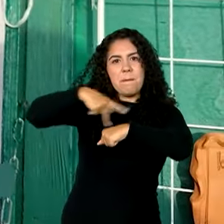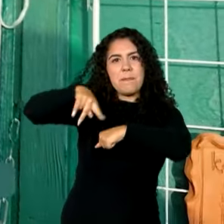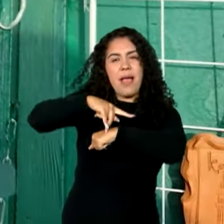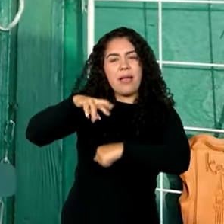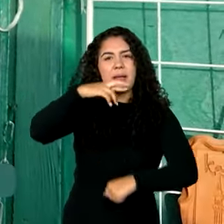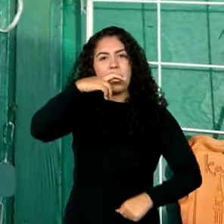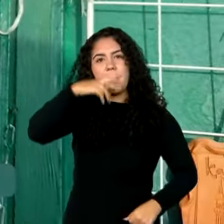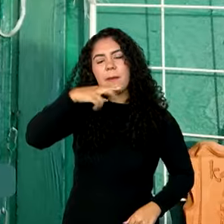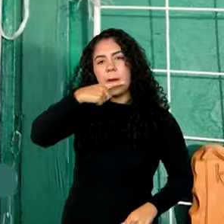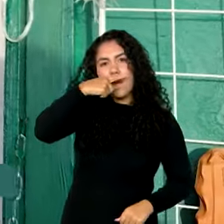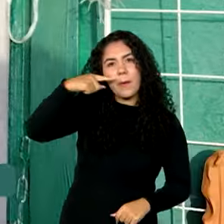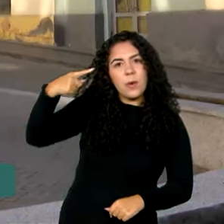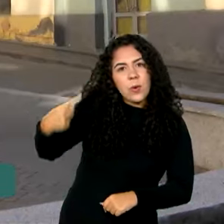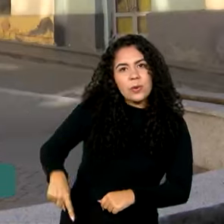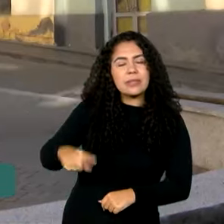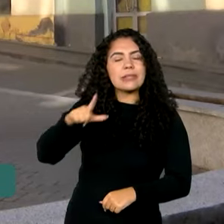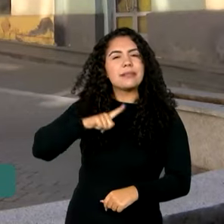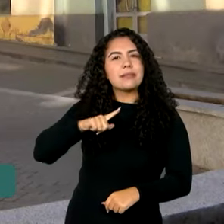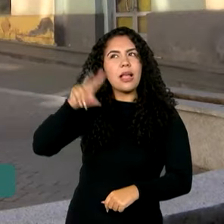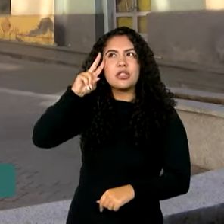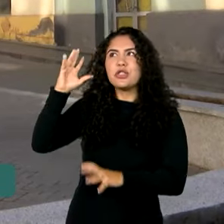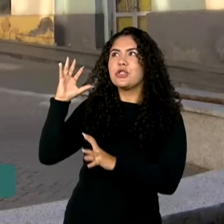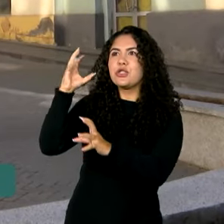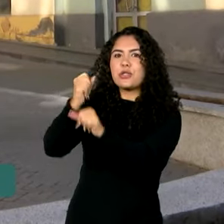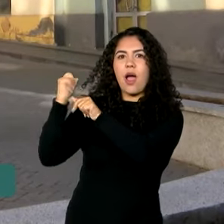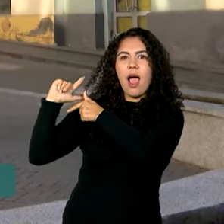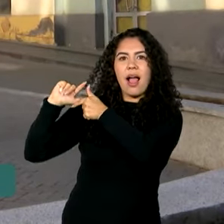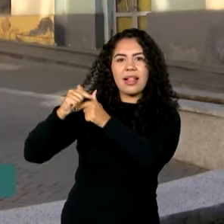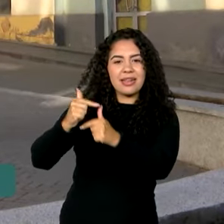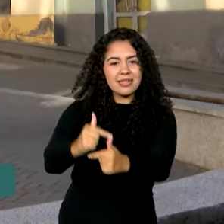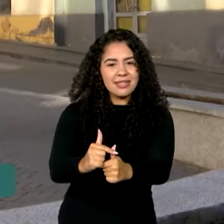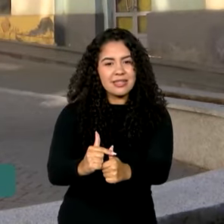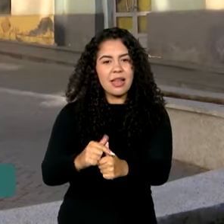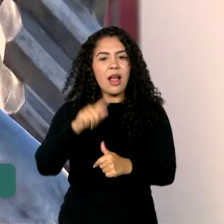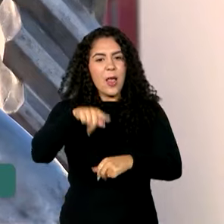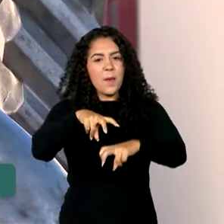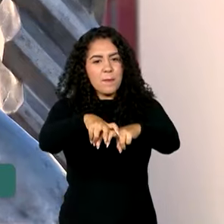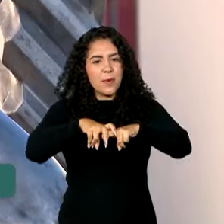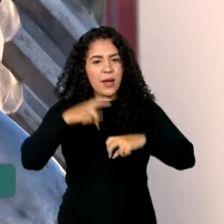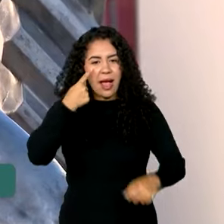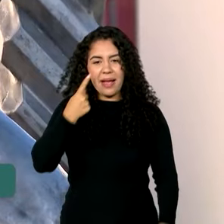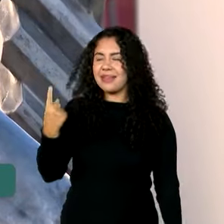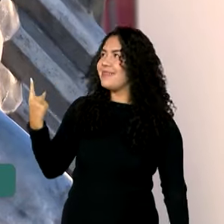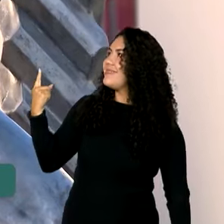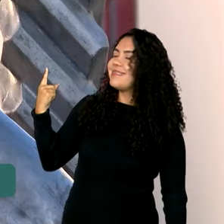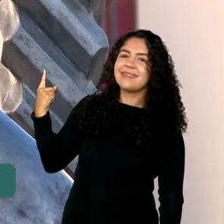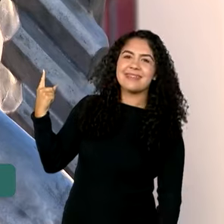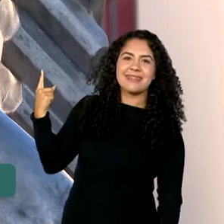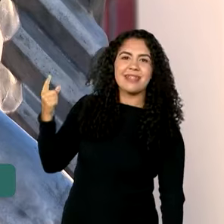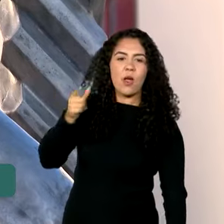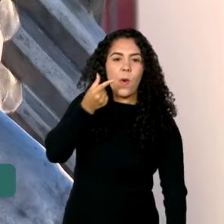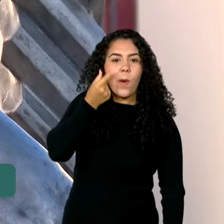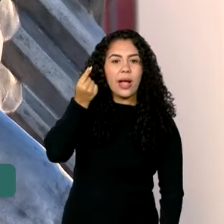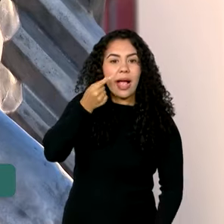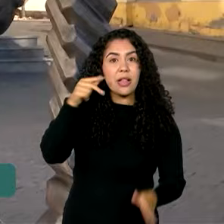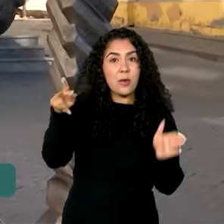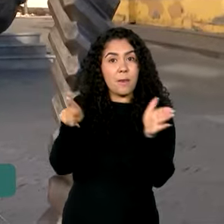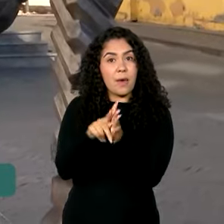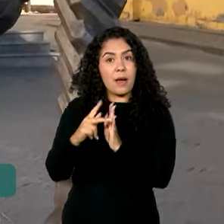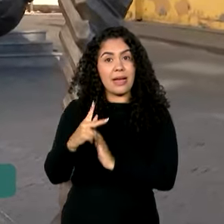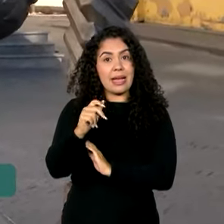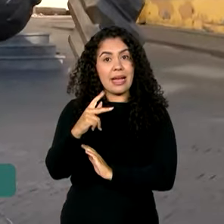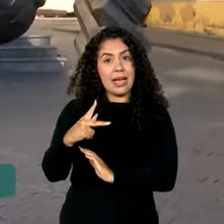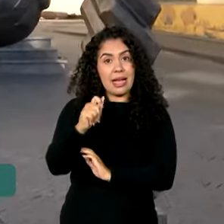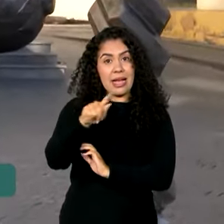histórias e tradições. Uma delas é representada por esse monumento, o gato de Kazan. Reza a lenda